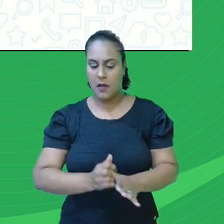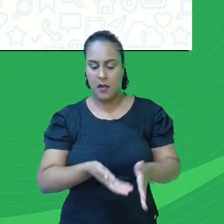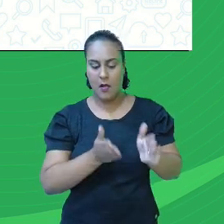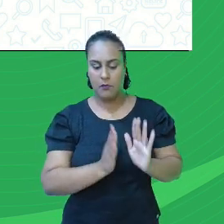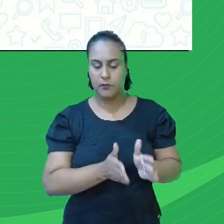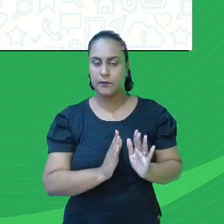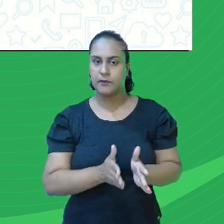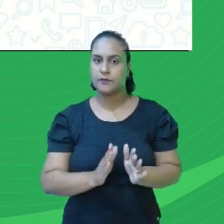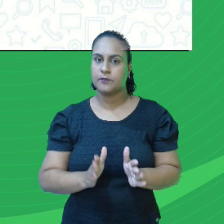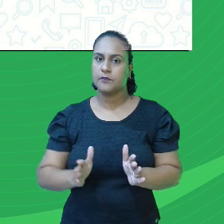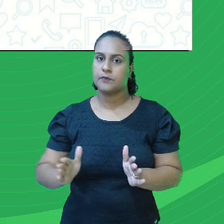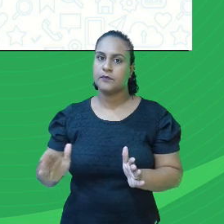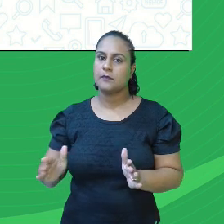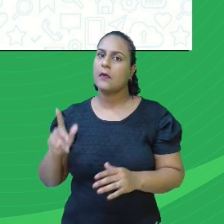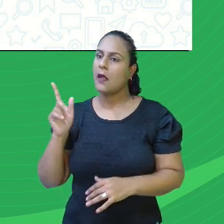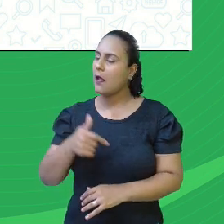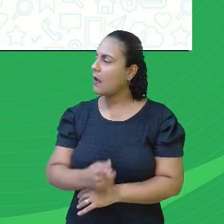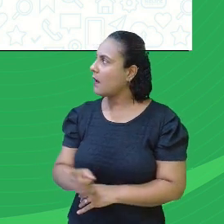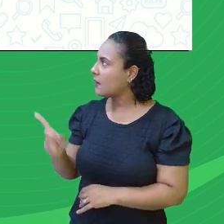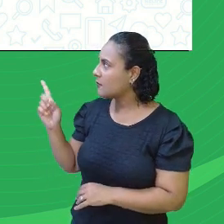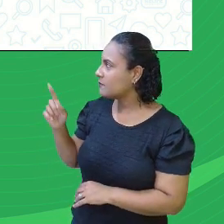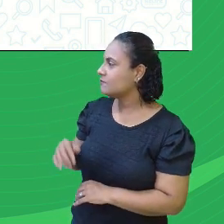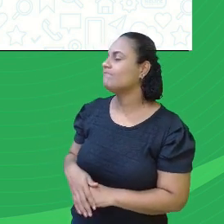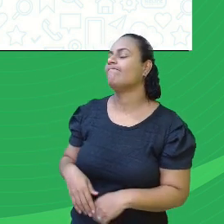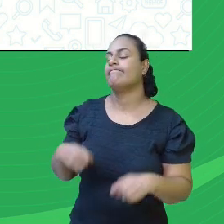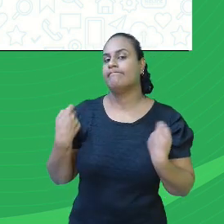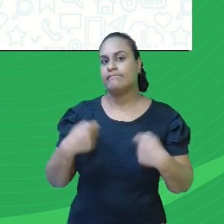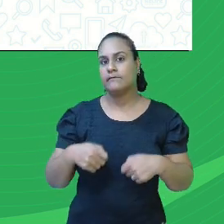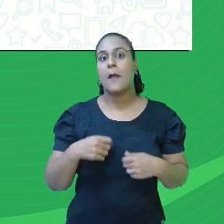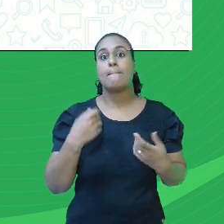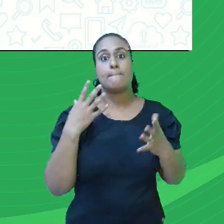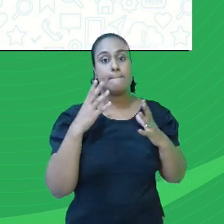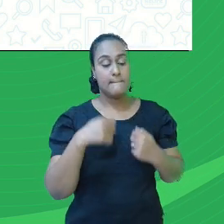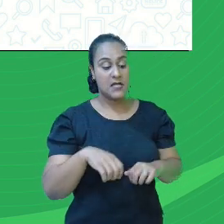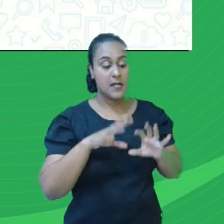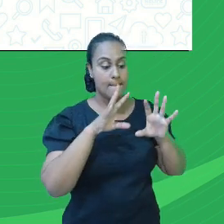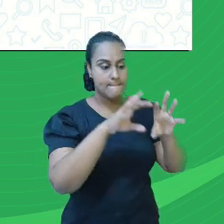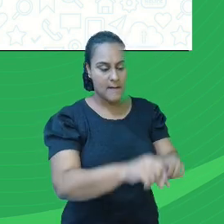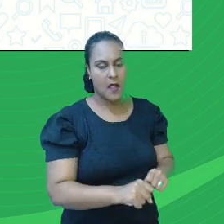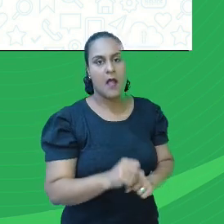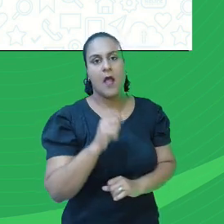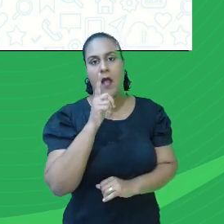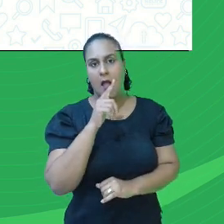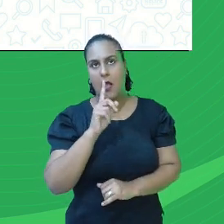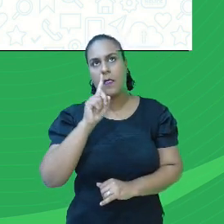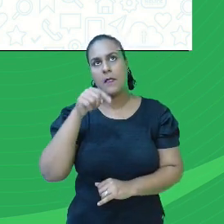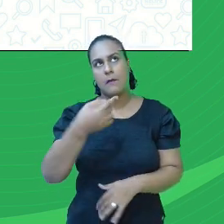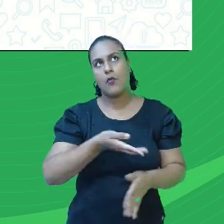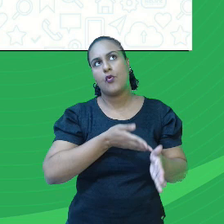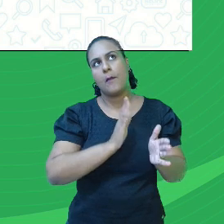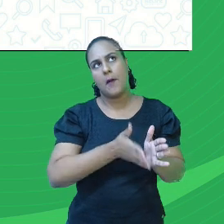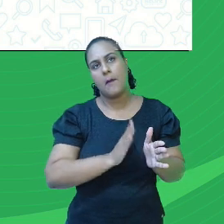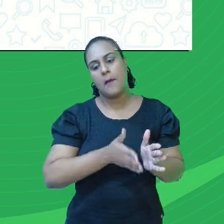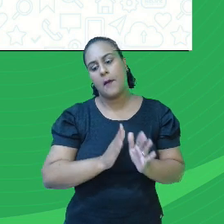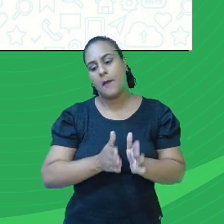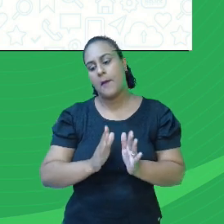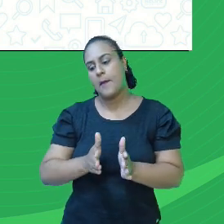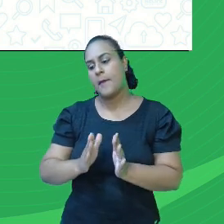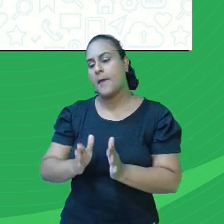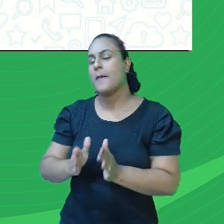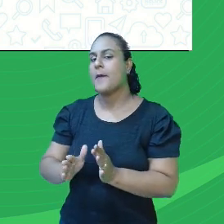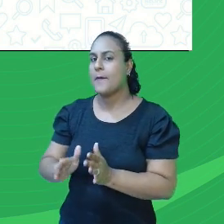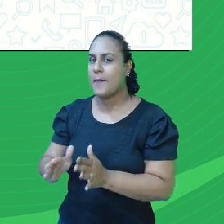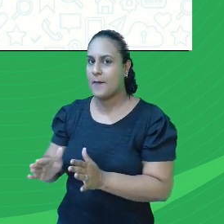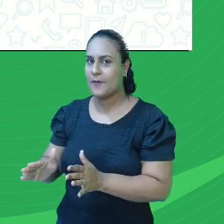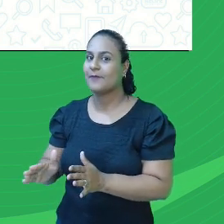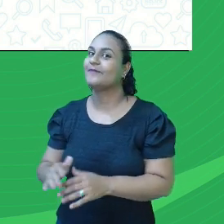de tratamento de água é a captação. A gente precisa captar a água. Depois vai seguindo todas as outras etapas que a